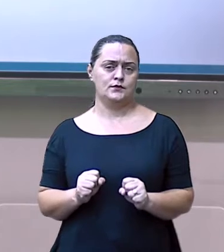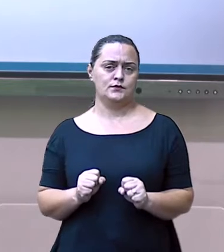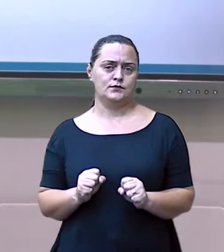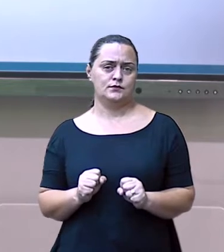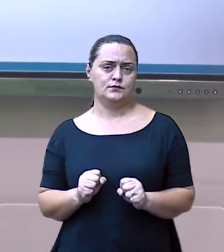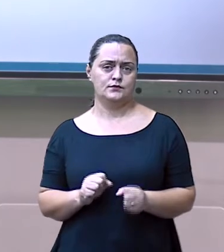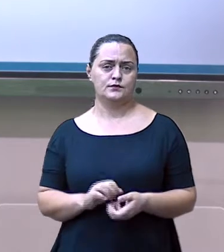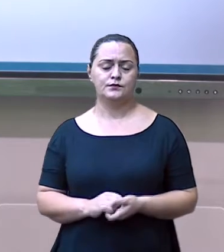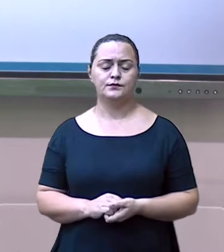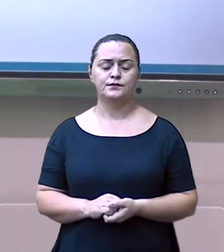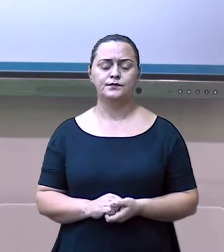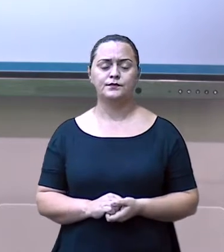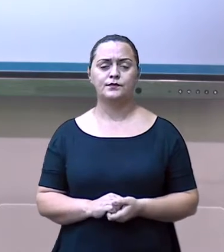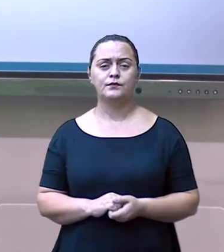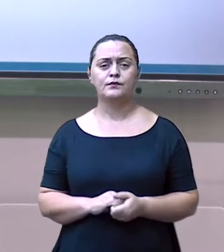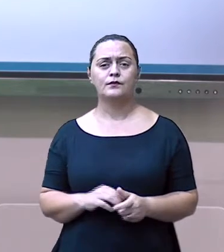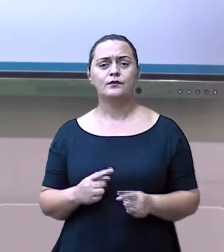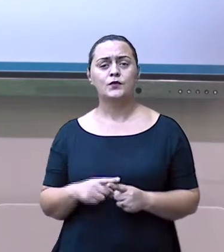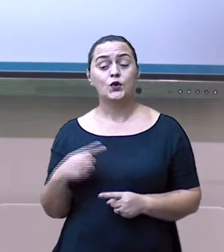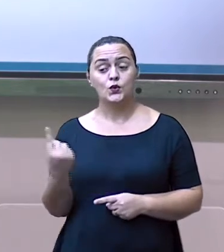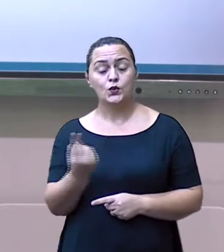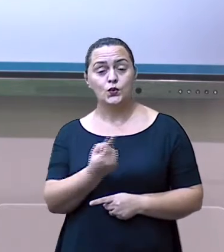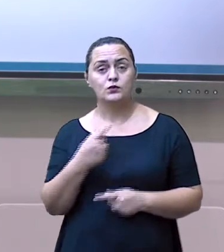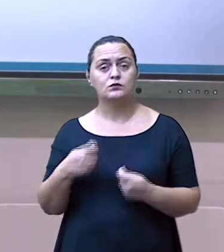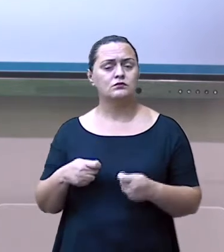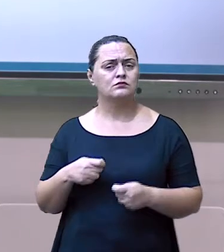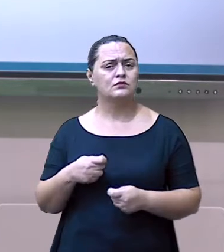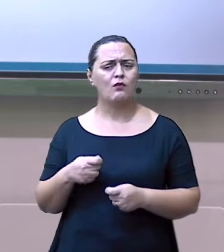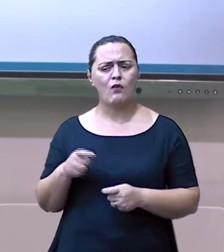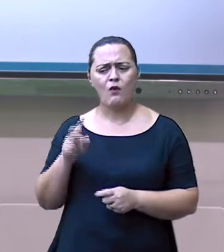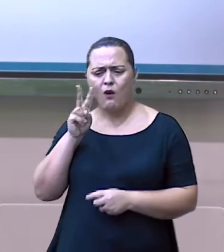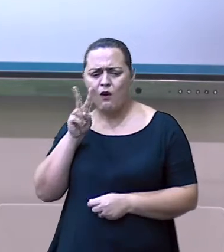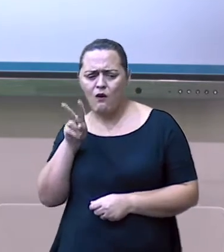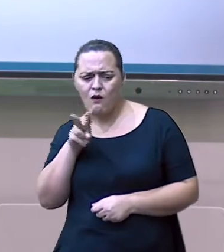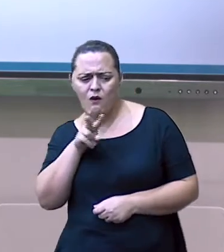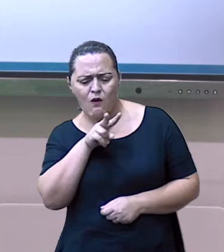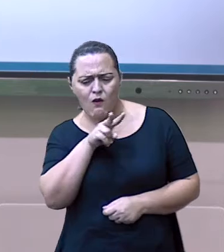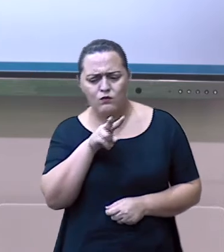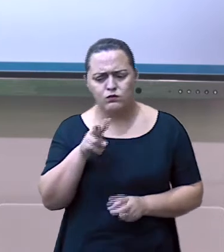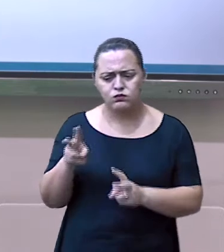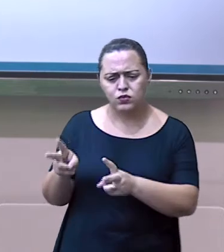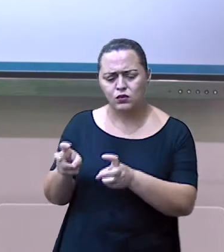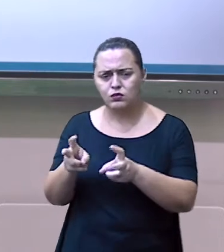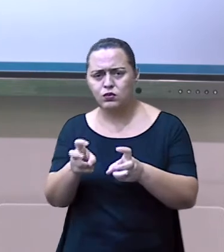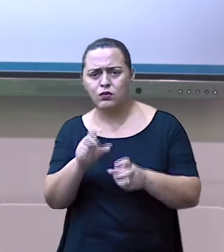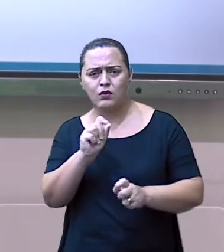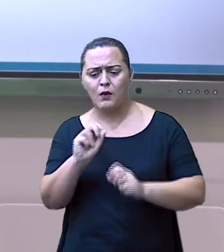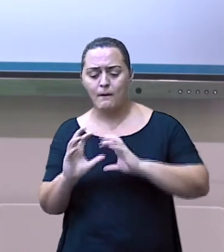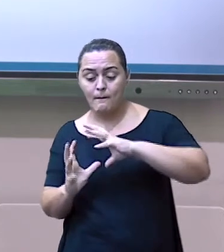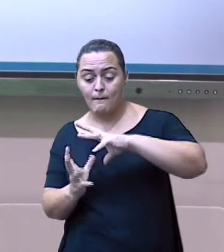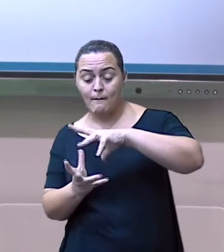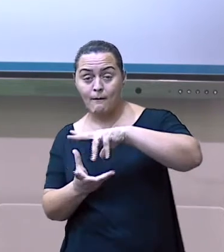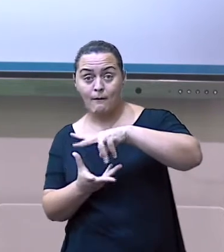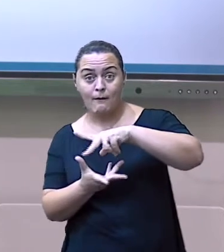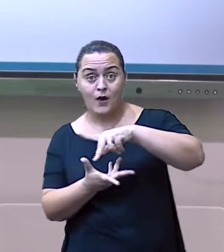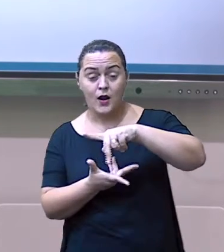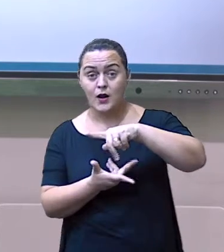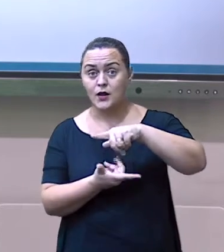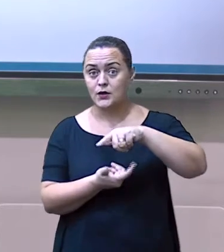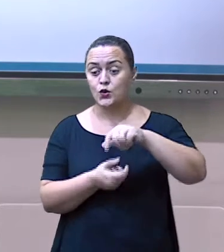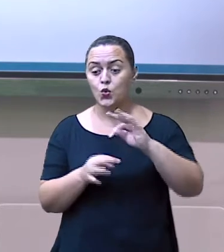precisamos olhar para o planeta Terra, que este está em formação.